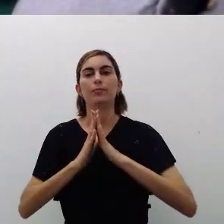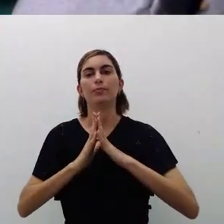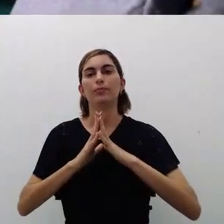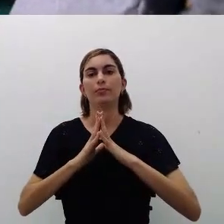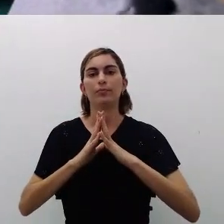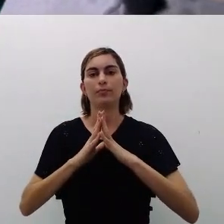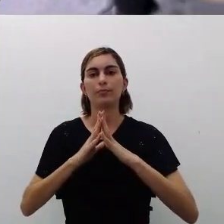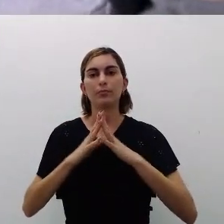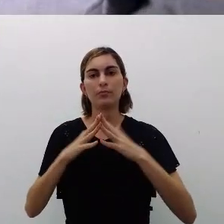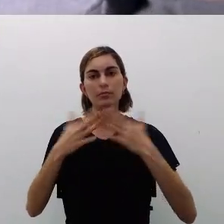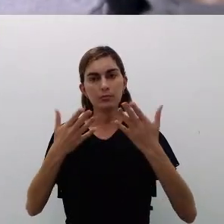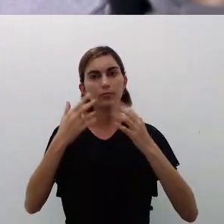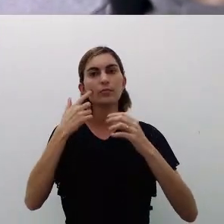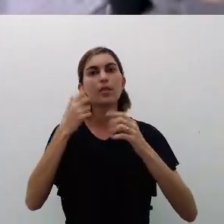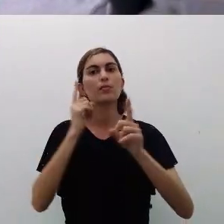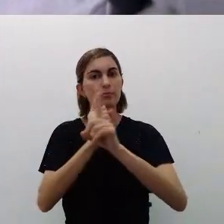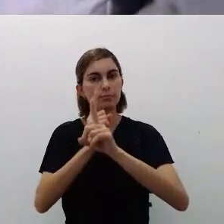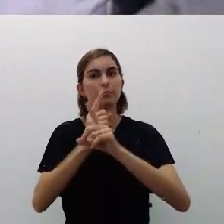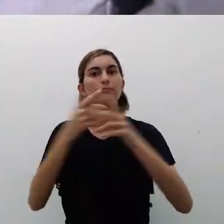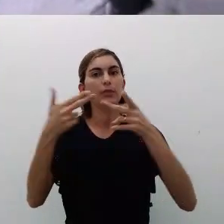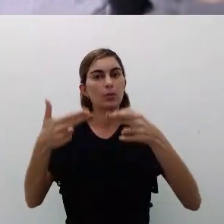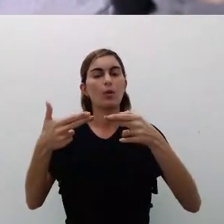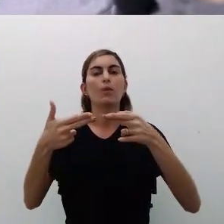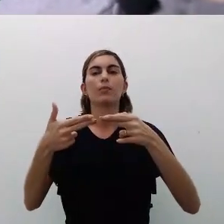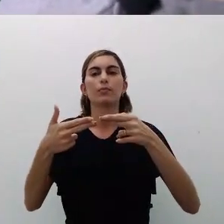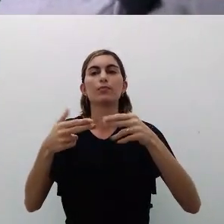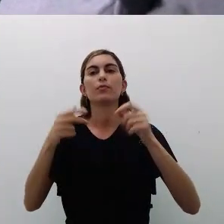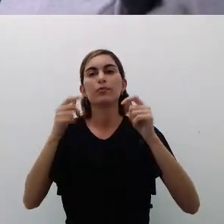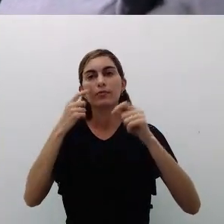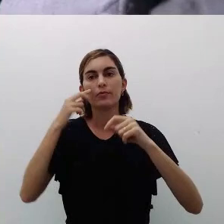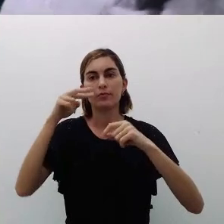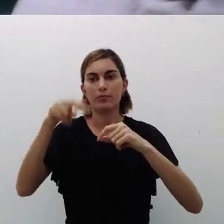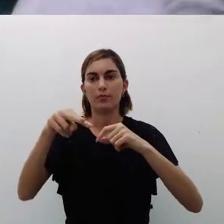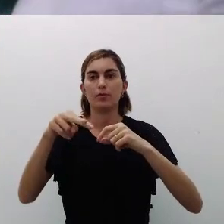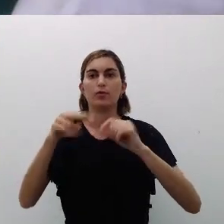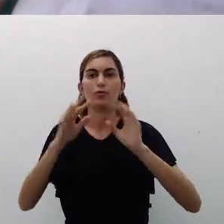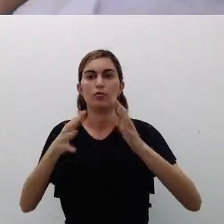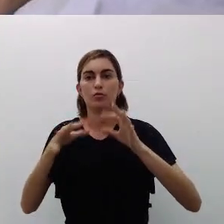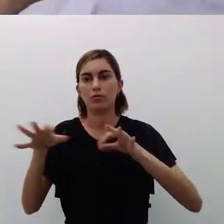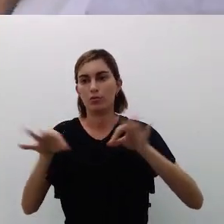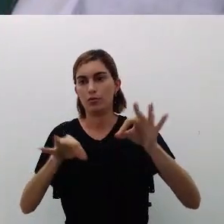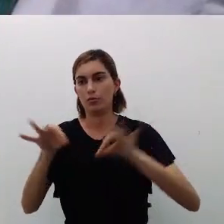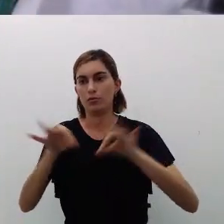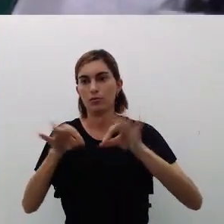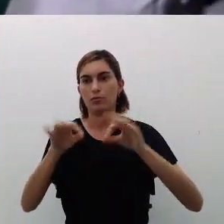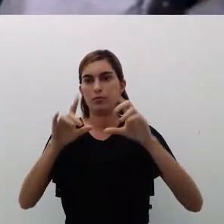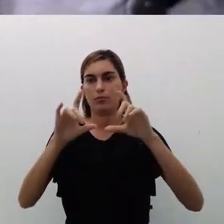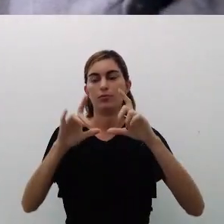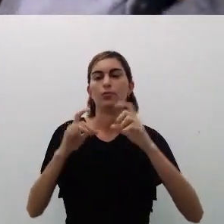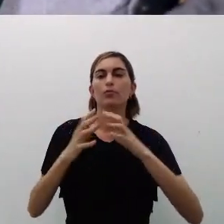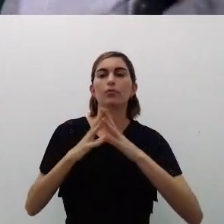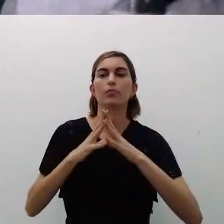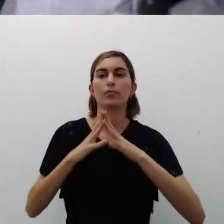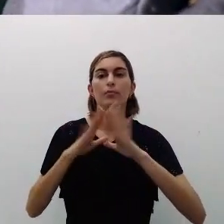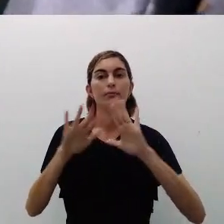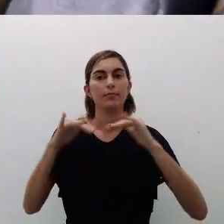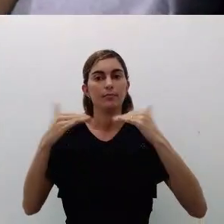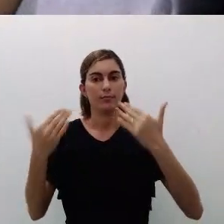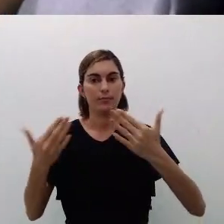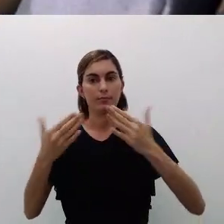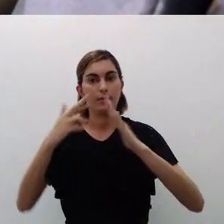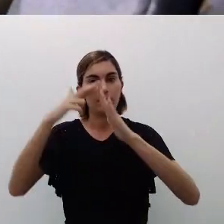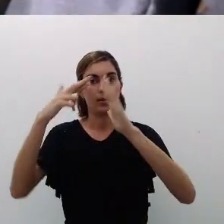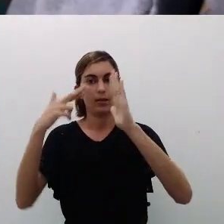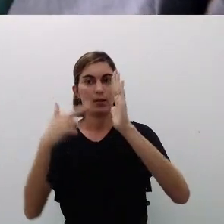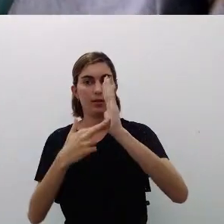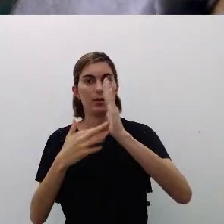Encaixou. Temos aqui, deixa eu encaixar a imagem. Então, a regra de proporção de